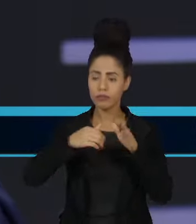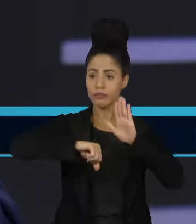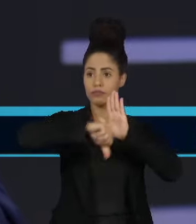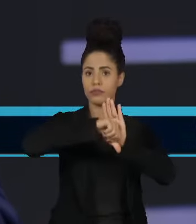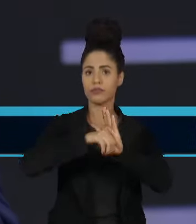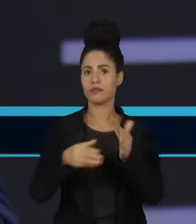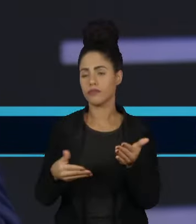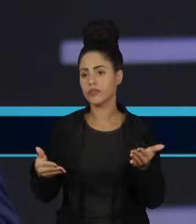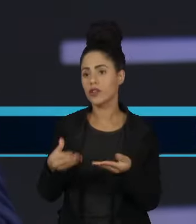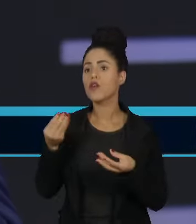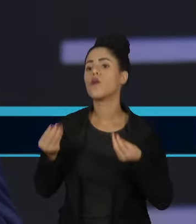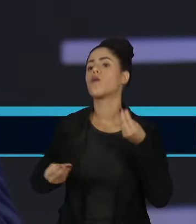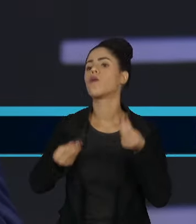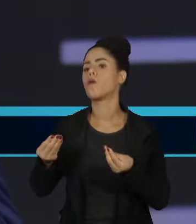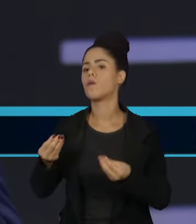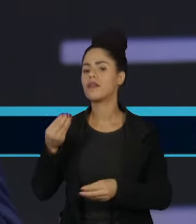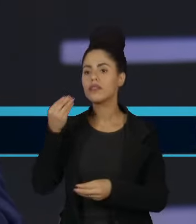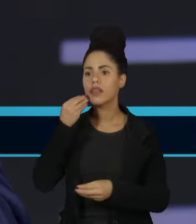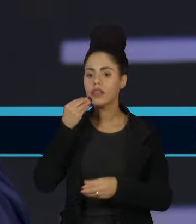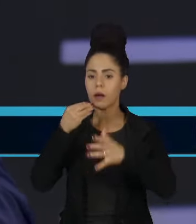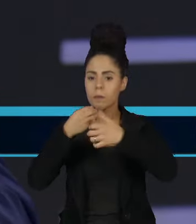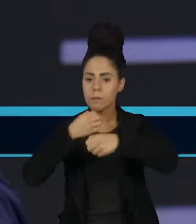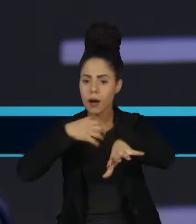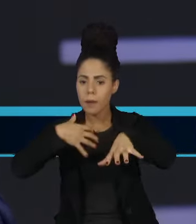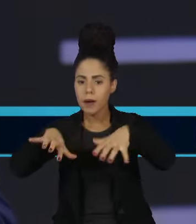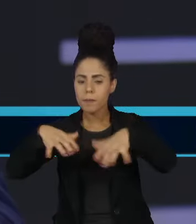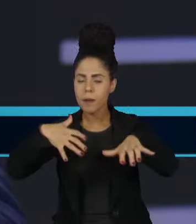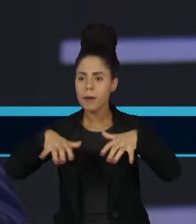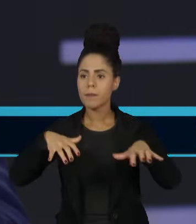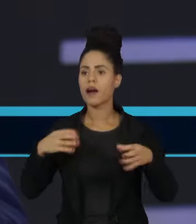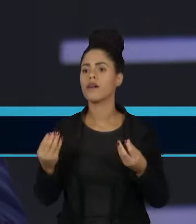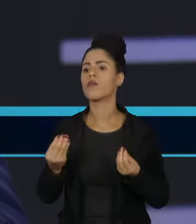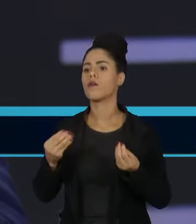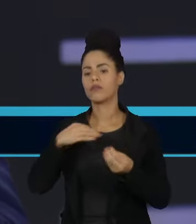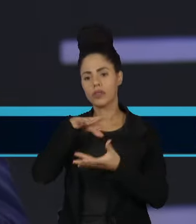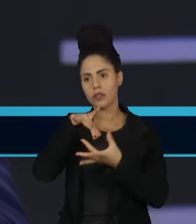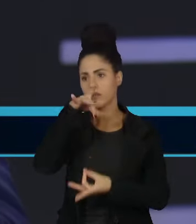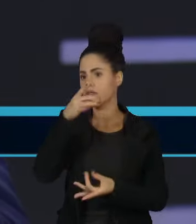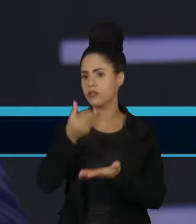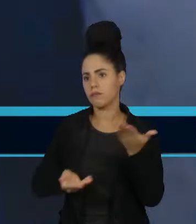ele minar a estrutura de Estado, aí... Adeus democracia, adeus Brasil.